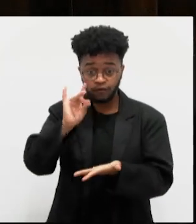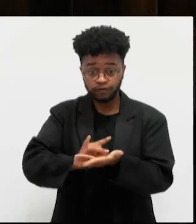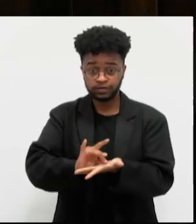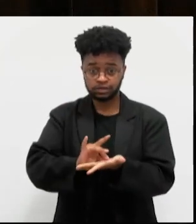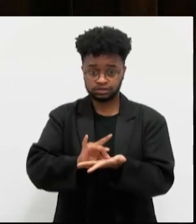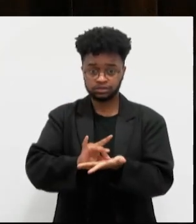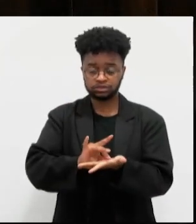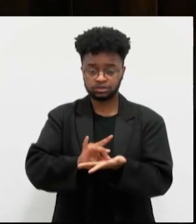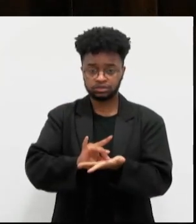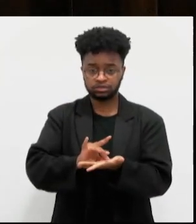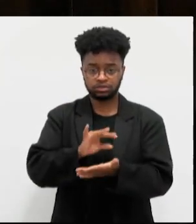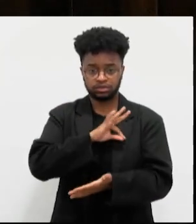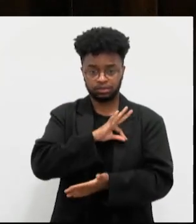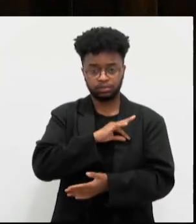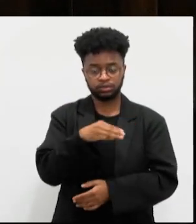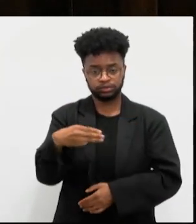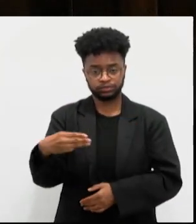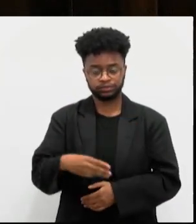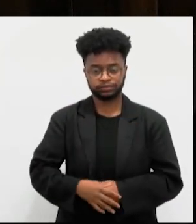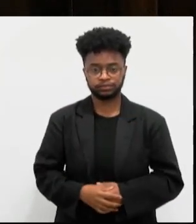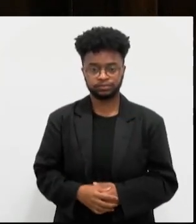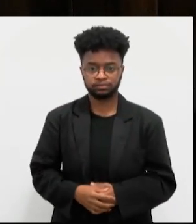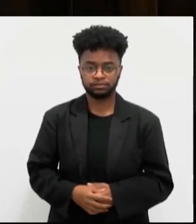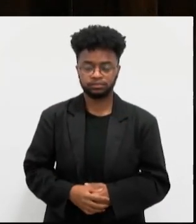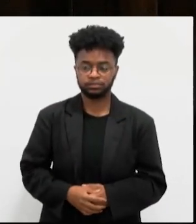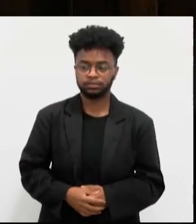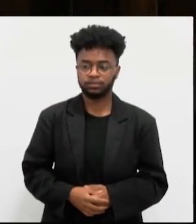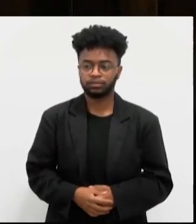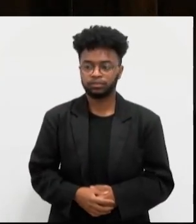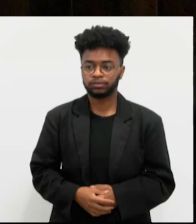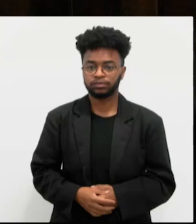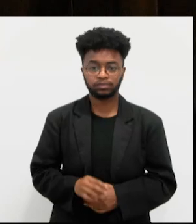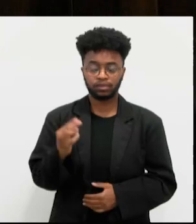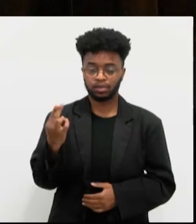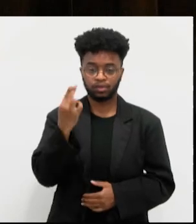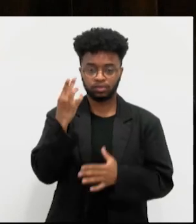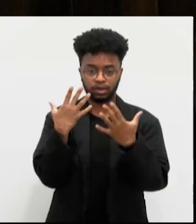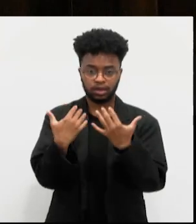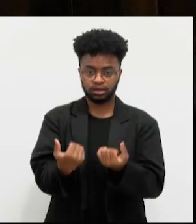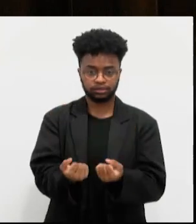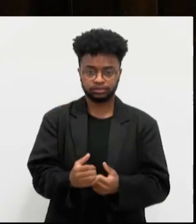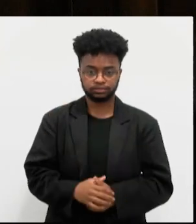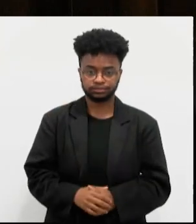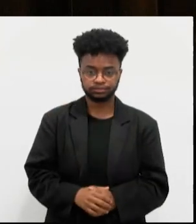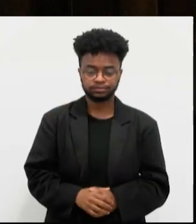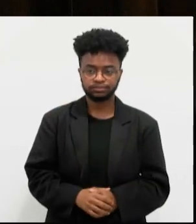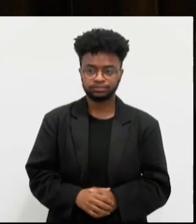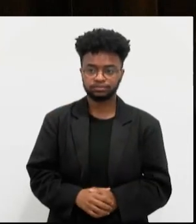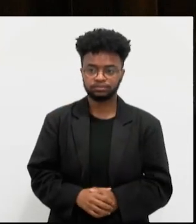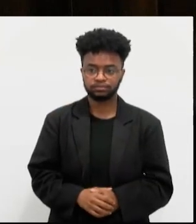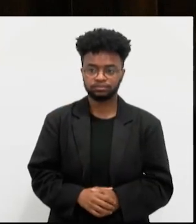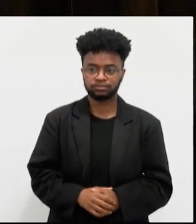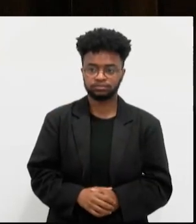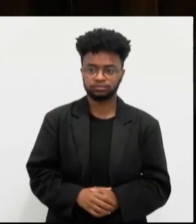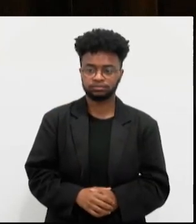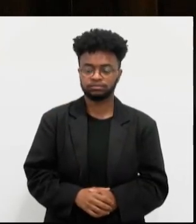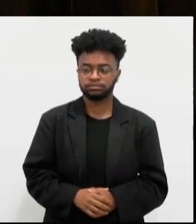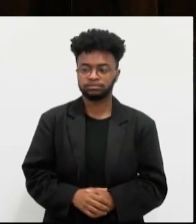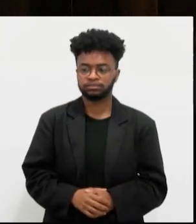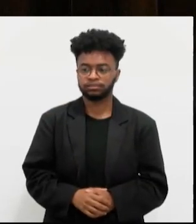oficial da Polícia Militar. É inaceitável, senhor presidente, essa